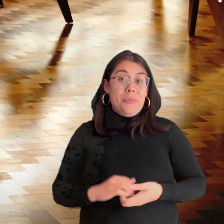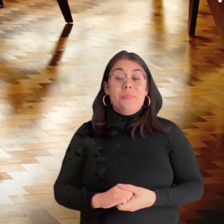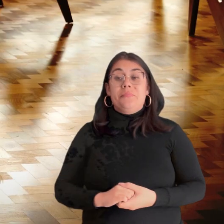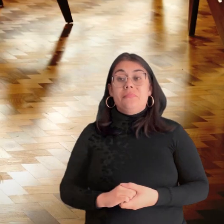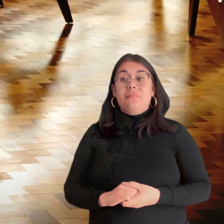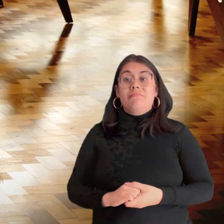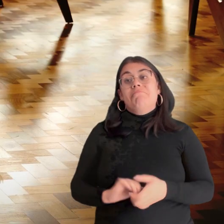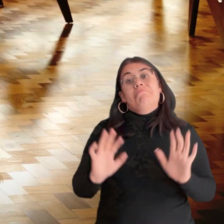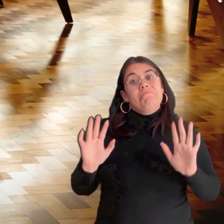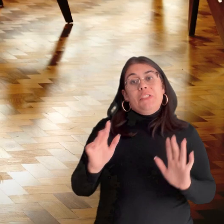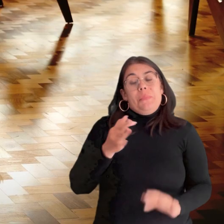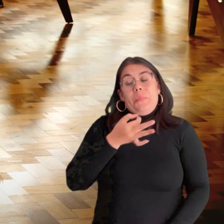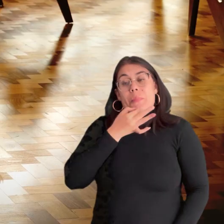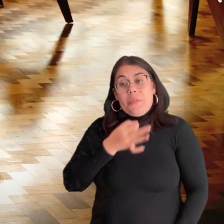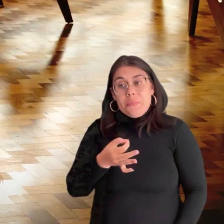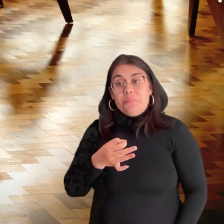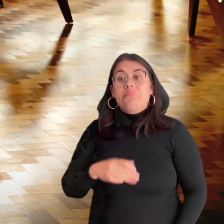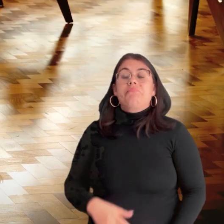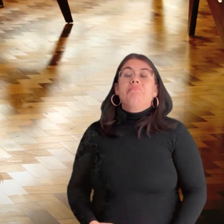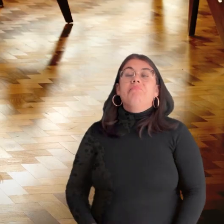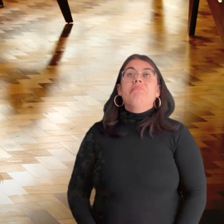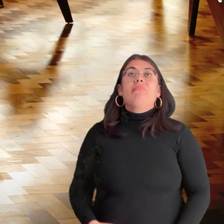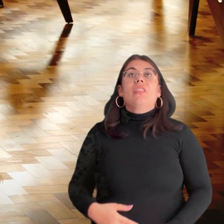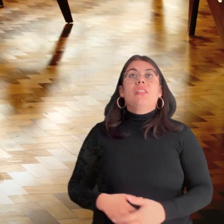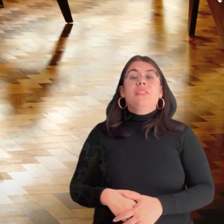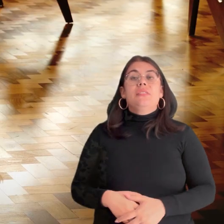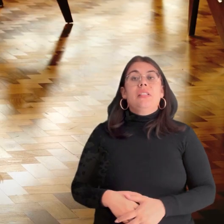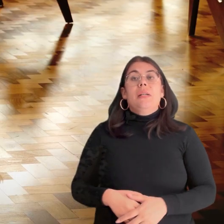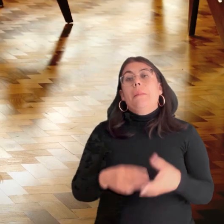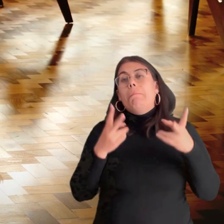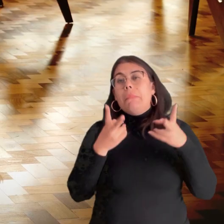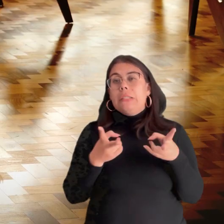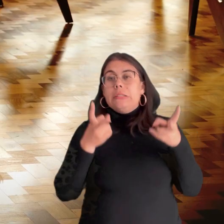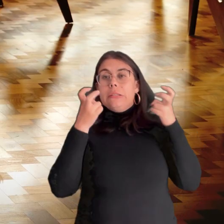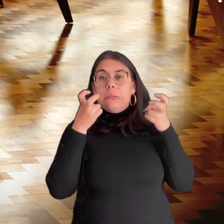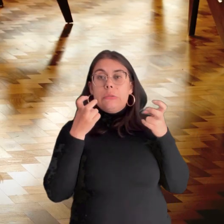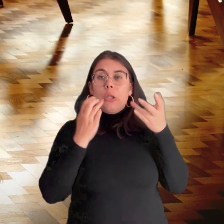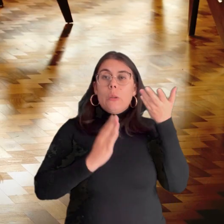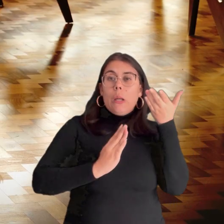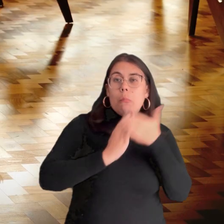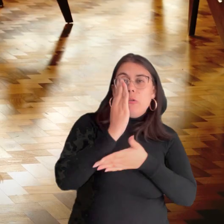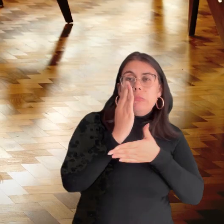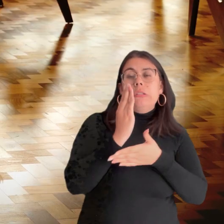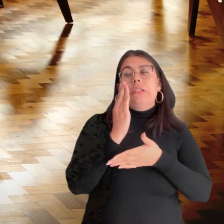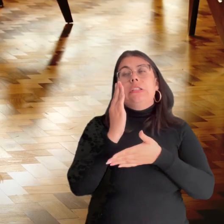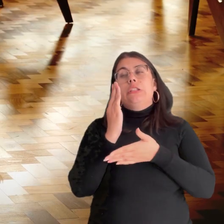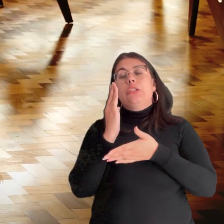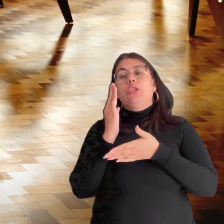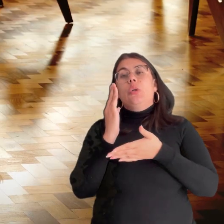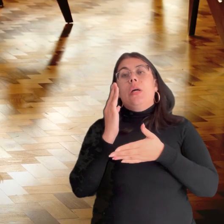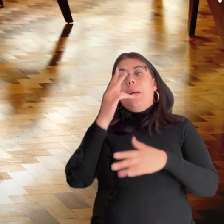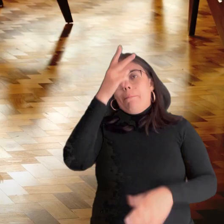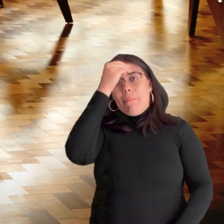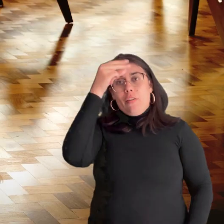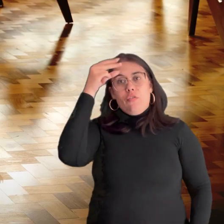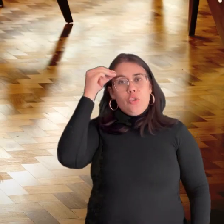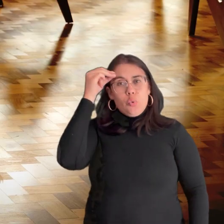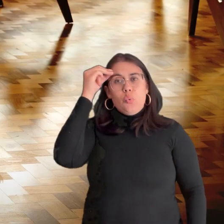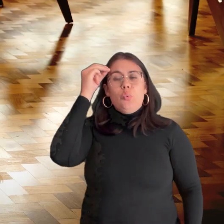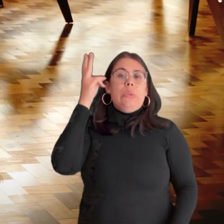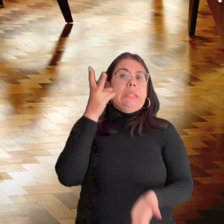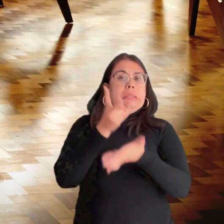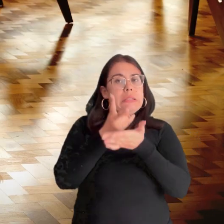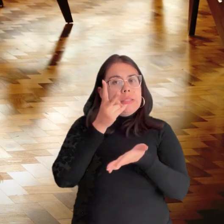das aprovações e tal, a prefeitura sempre, vamos dizer, e os órgãos